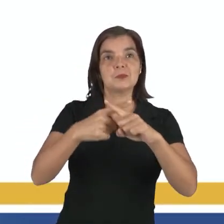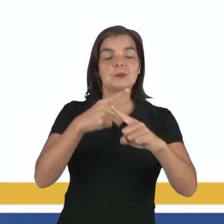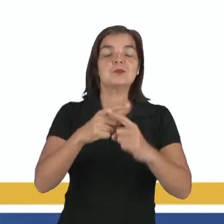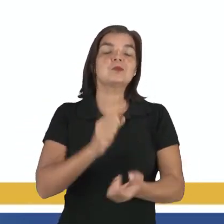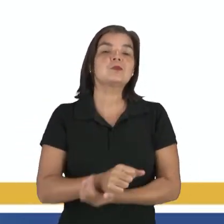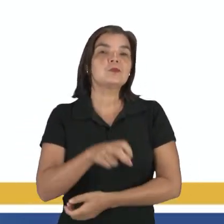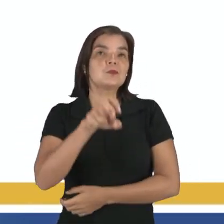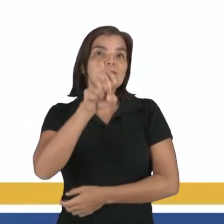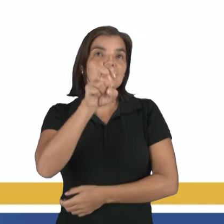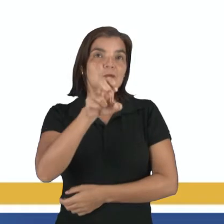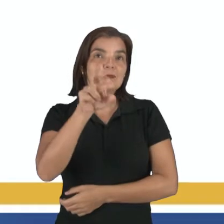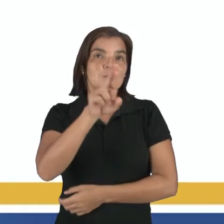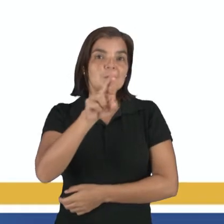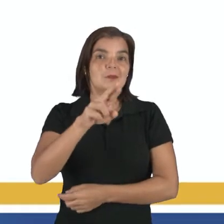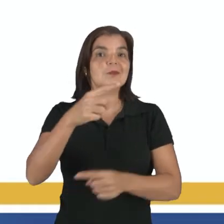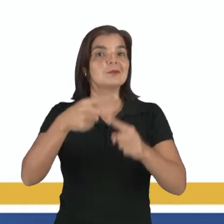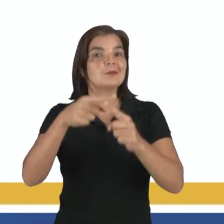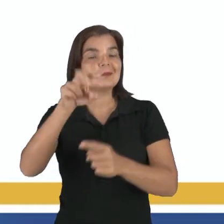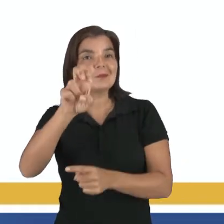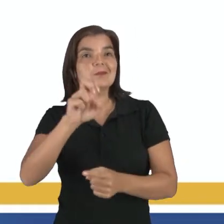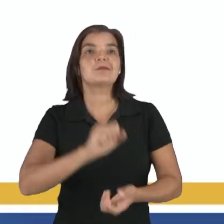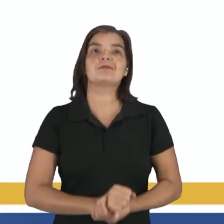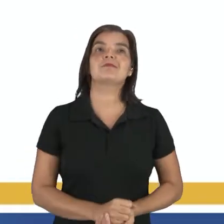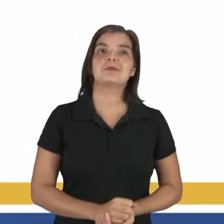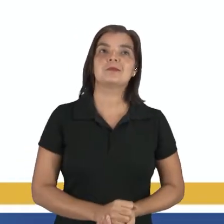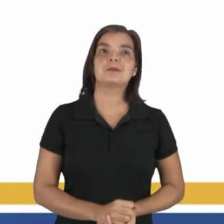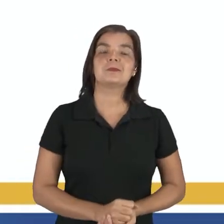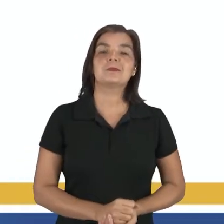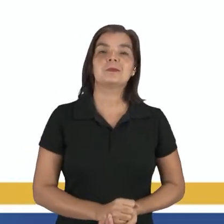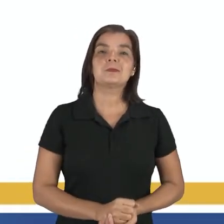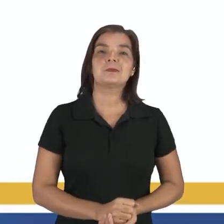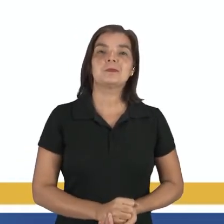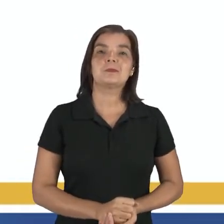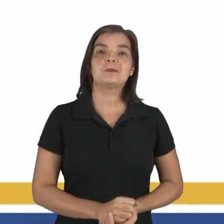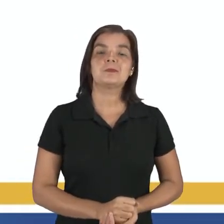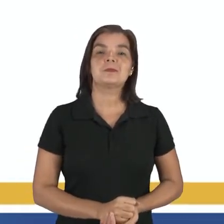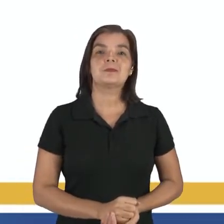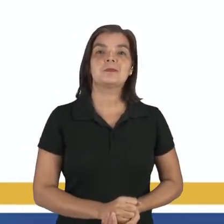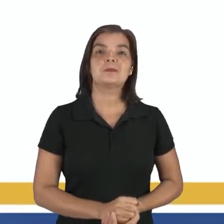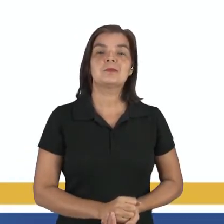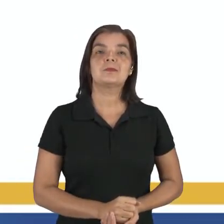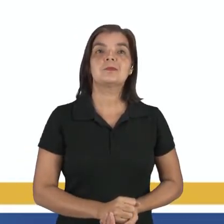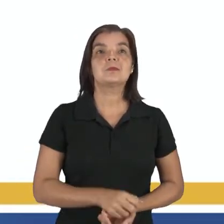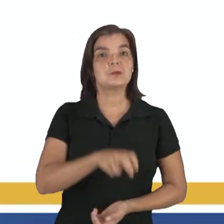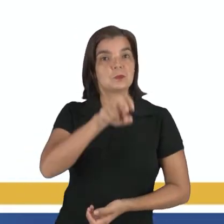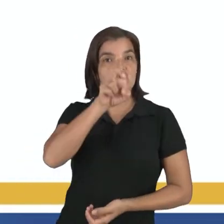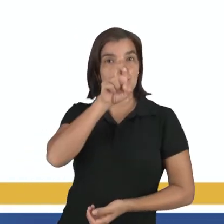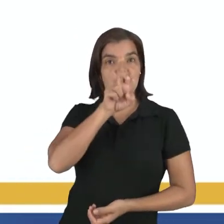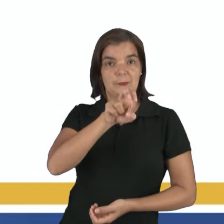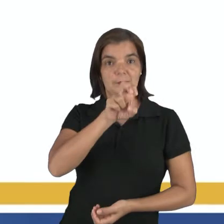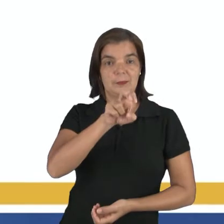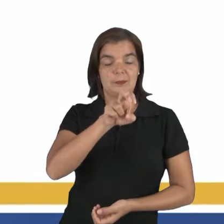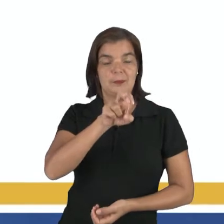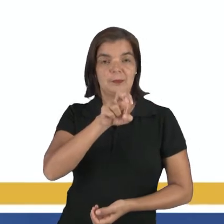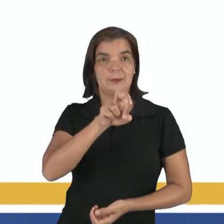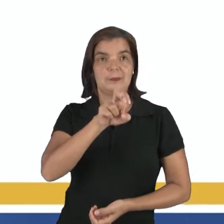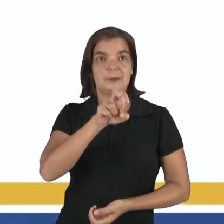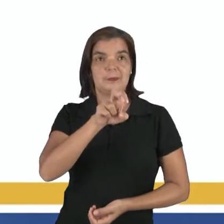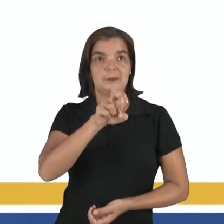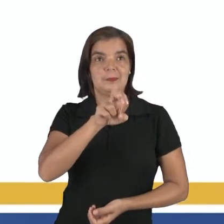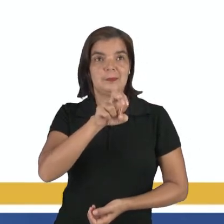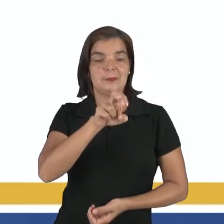também multiplicar de cinco reais por 5 Ah tá o preço